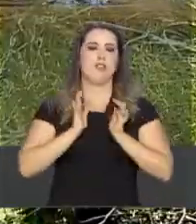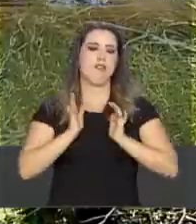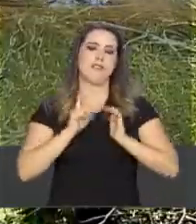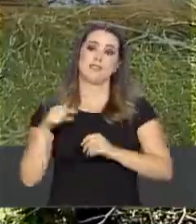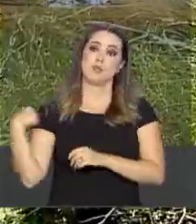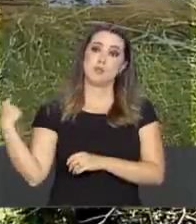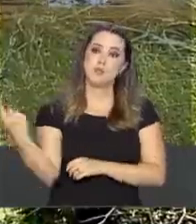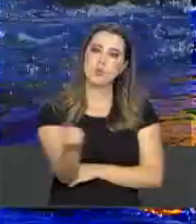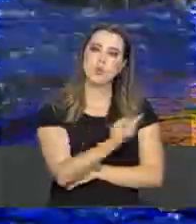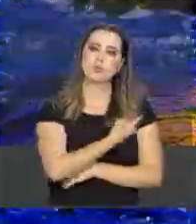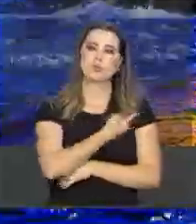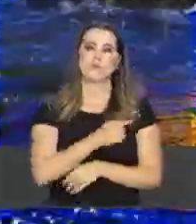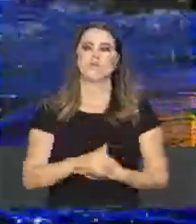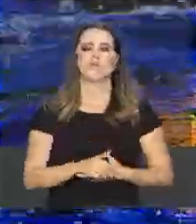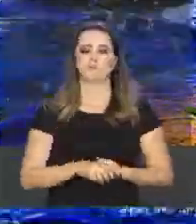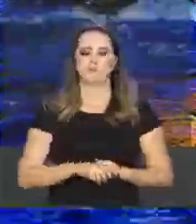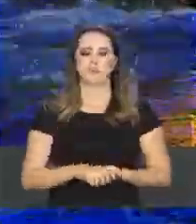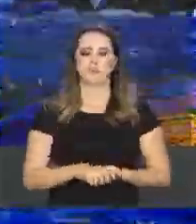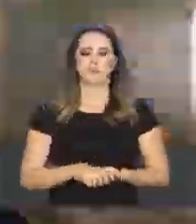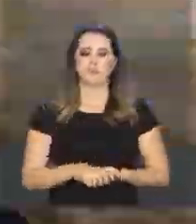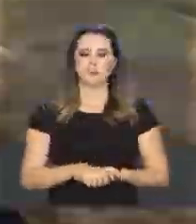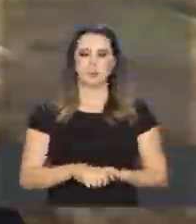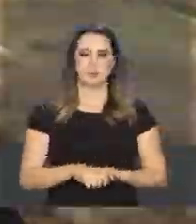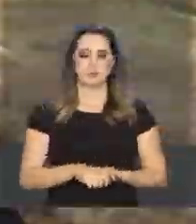todos nós.